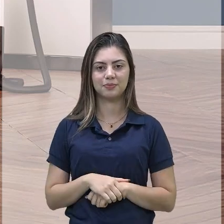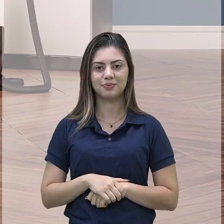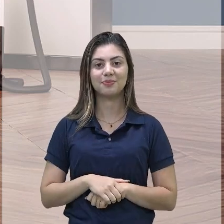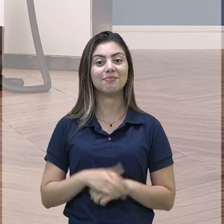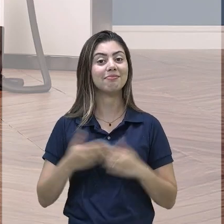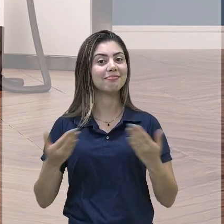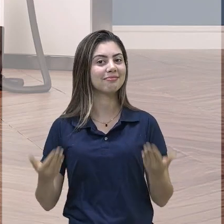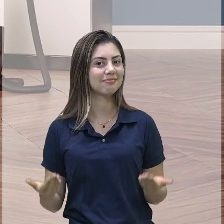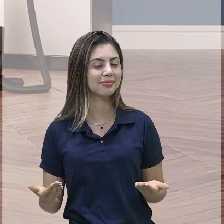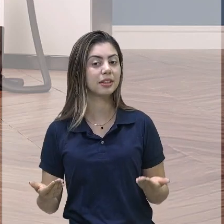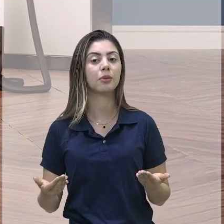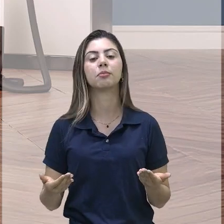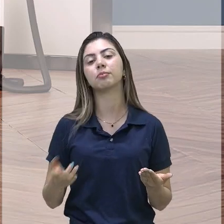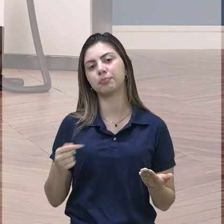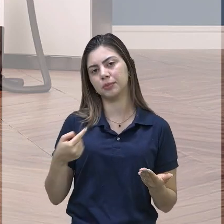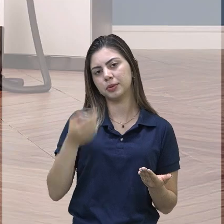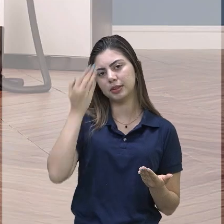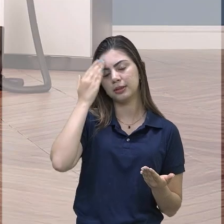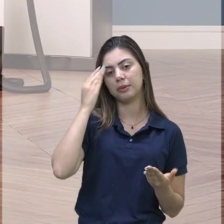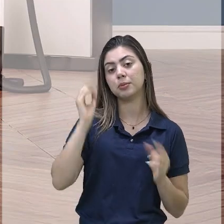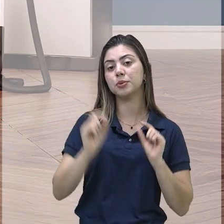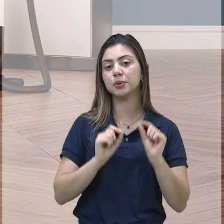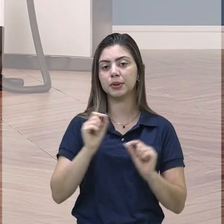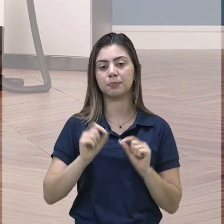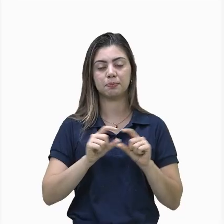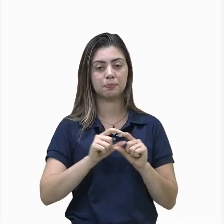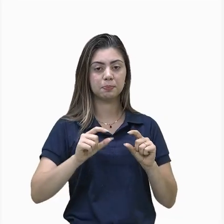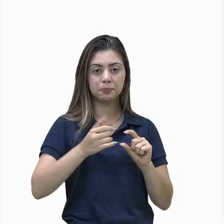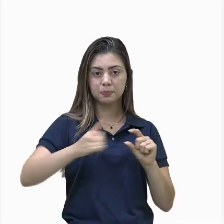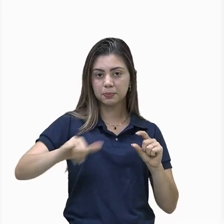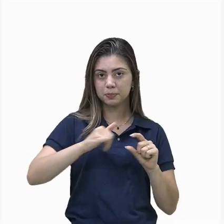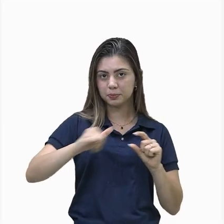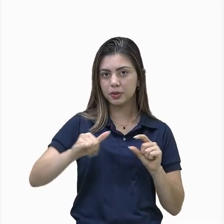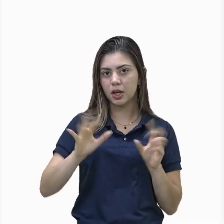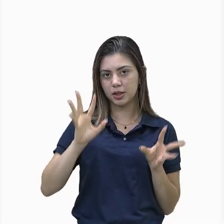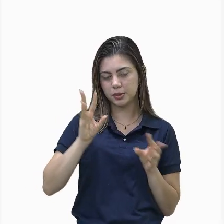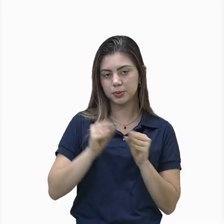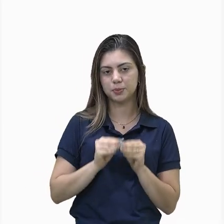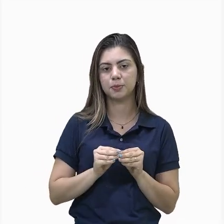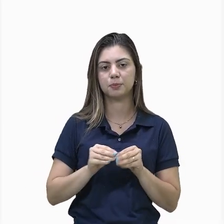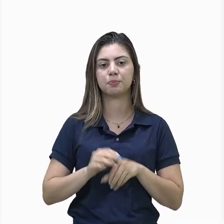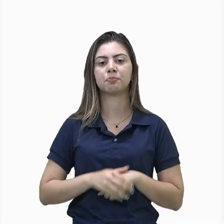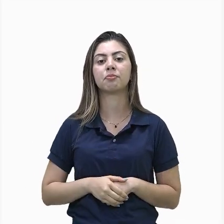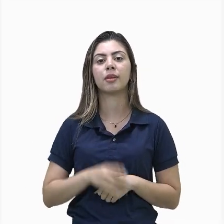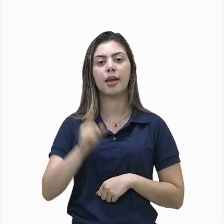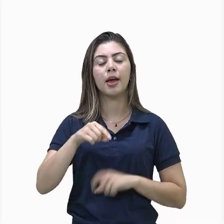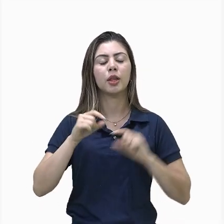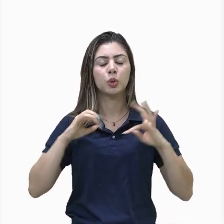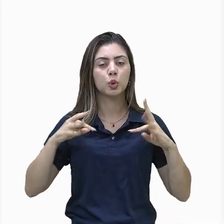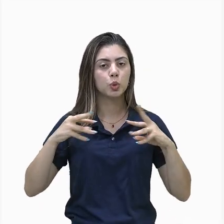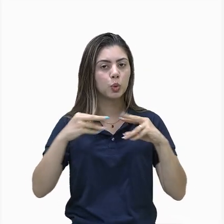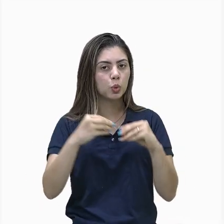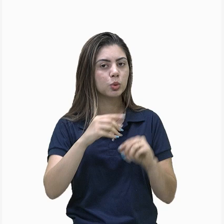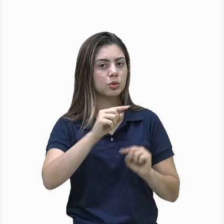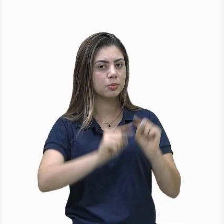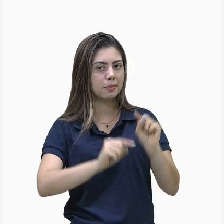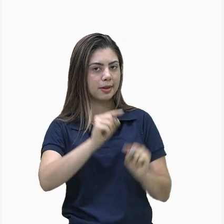pessoal, receptores elétricos, veja bem, são todos os aparelhos